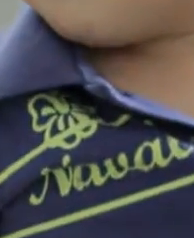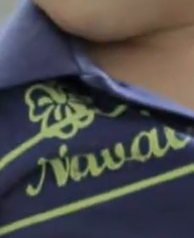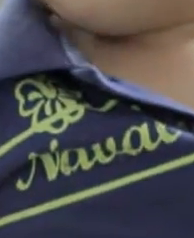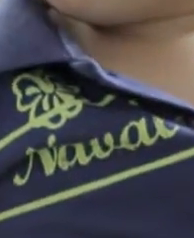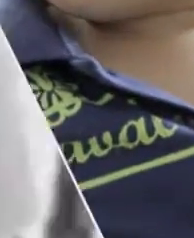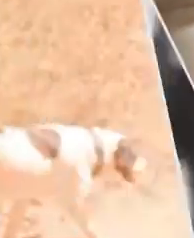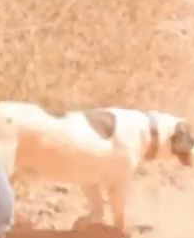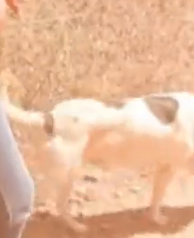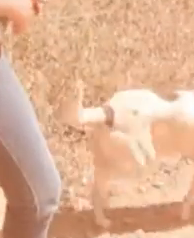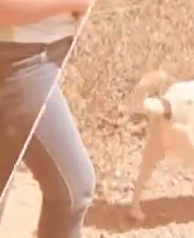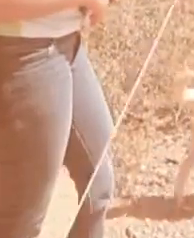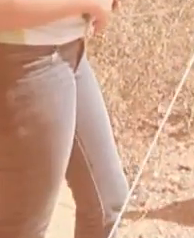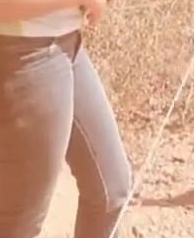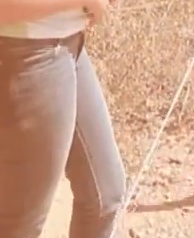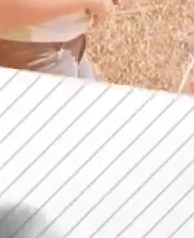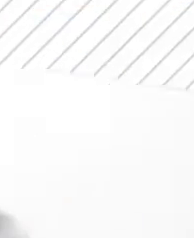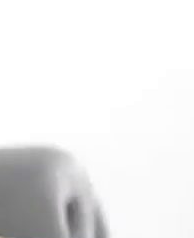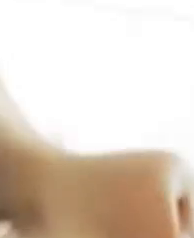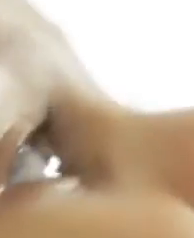Música